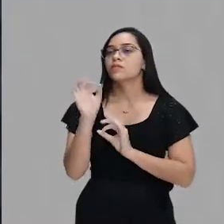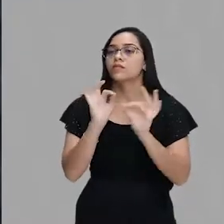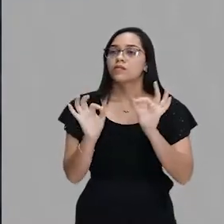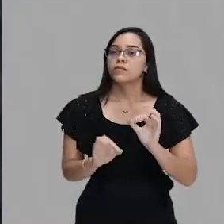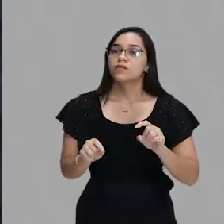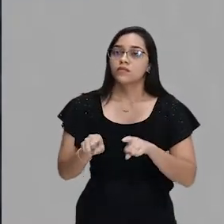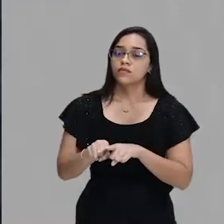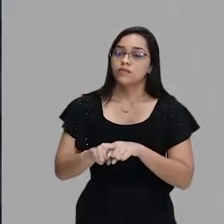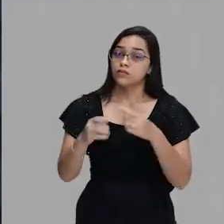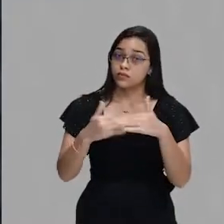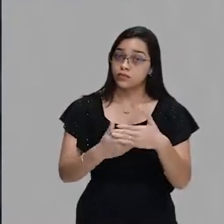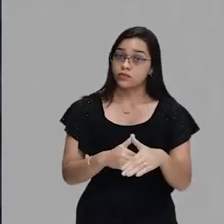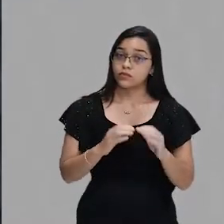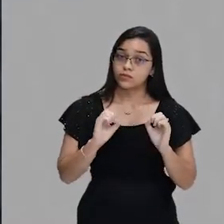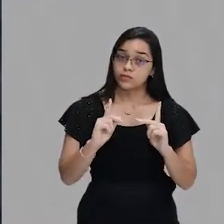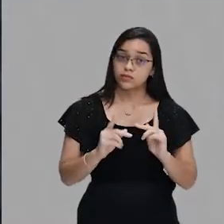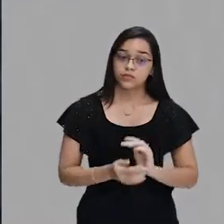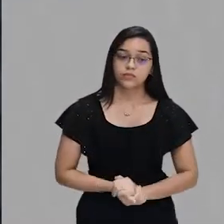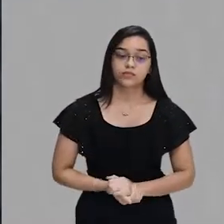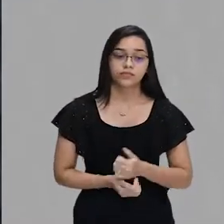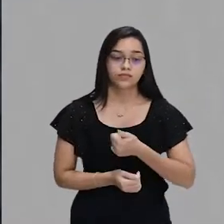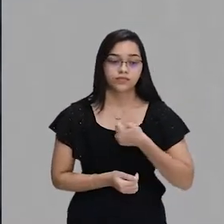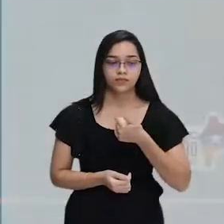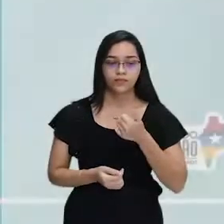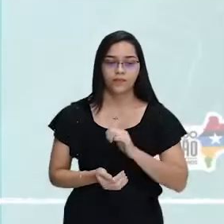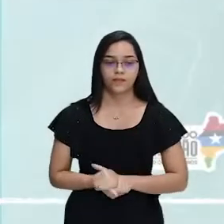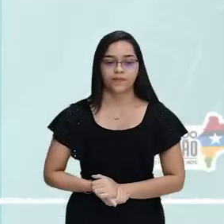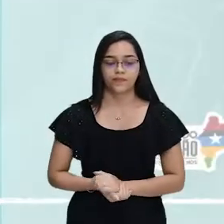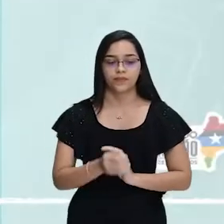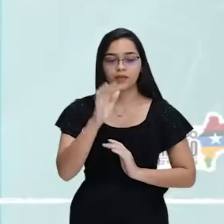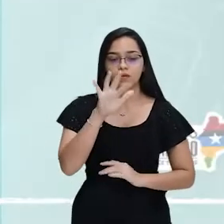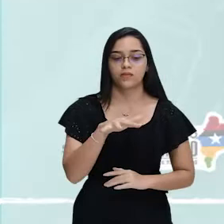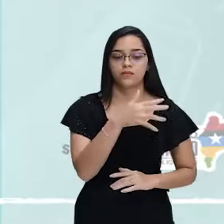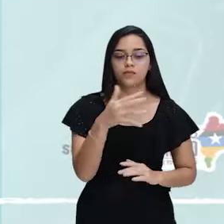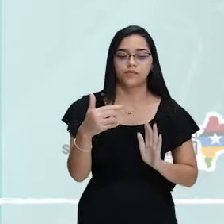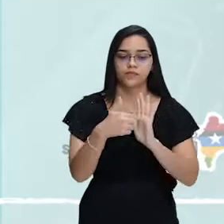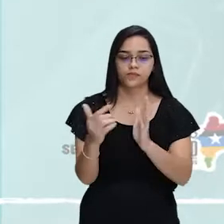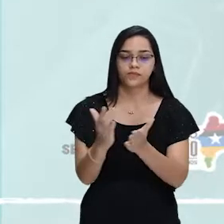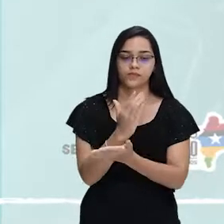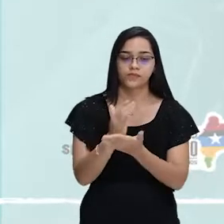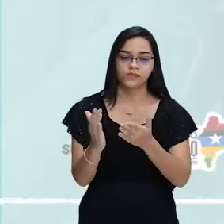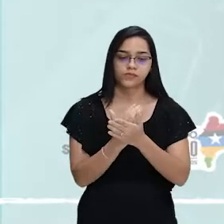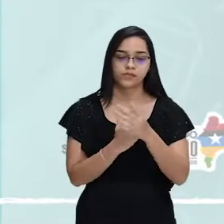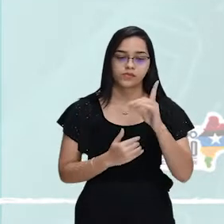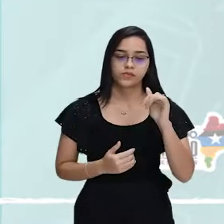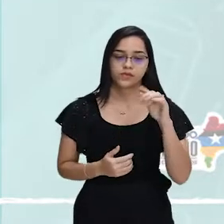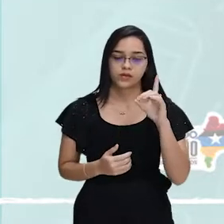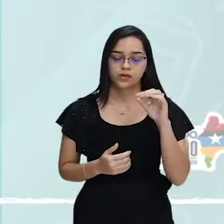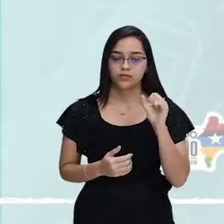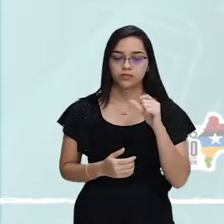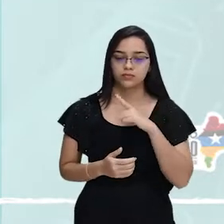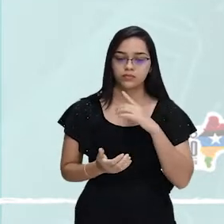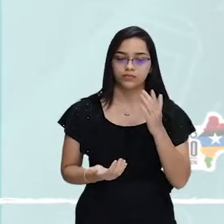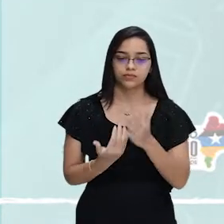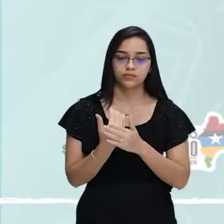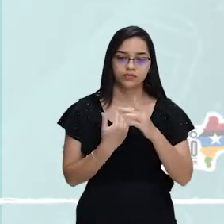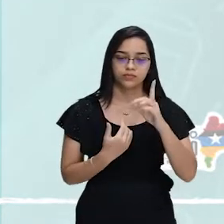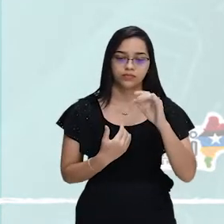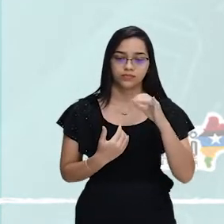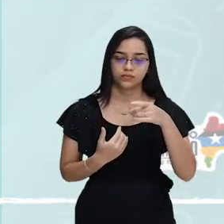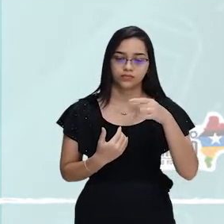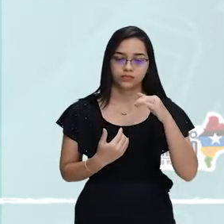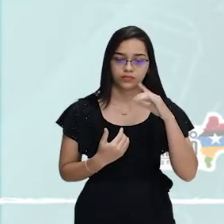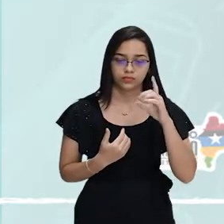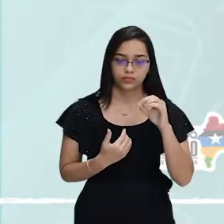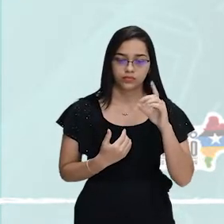também para as provas do Enem. Primeira questão, galera. A tabela mostra alguns dados da emissão de dióxido de